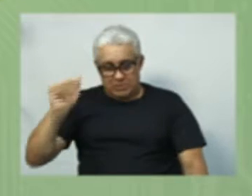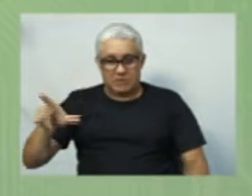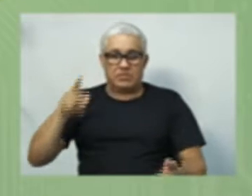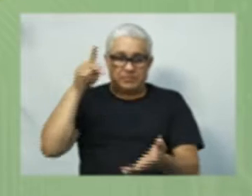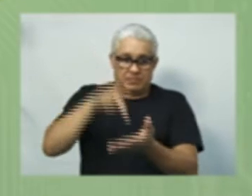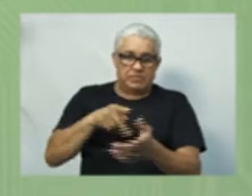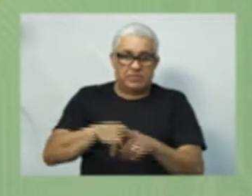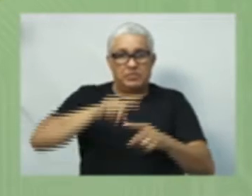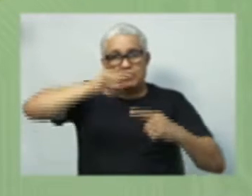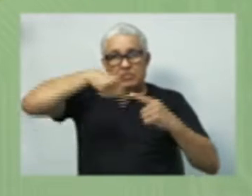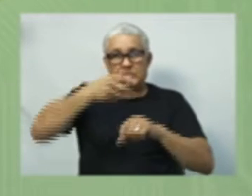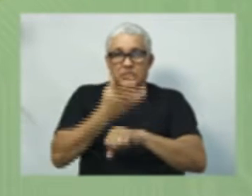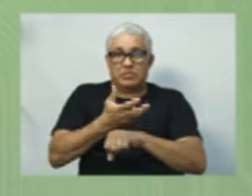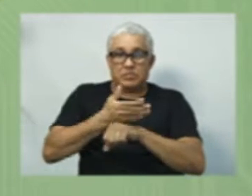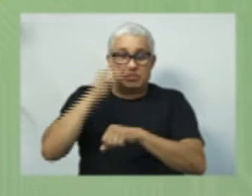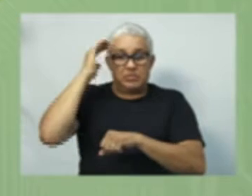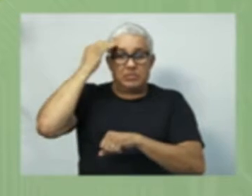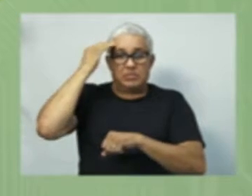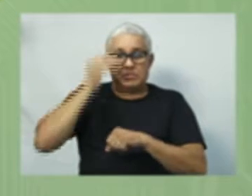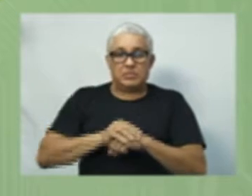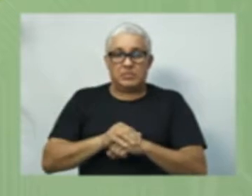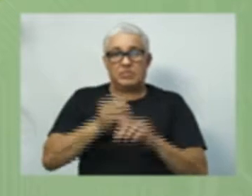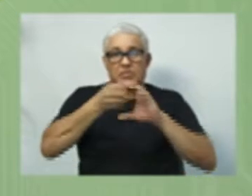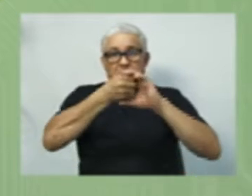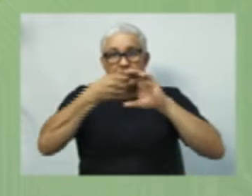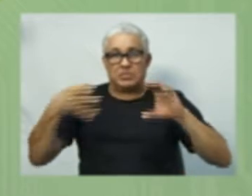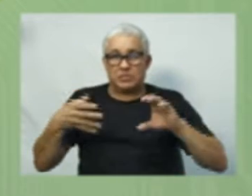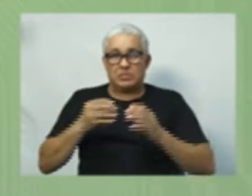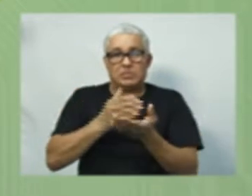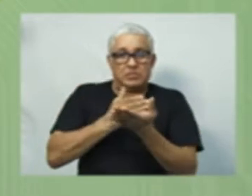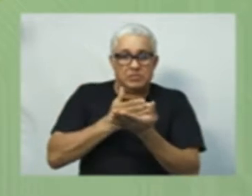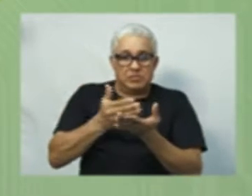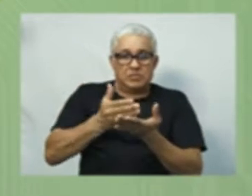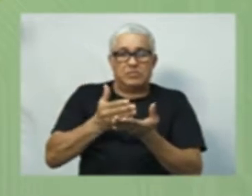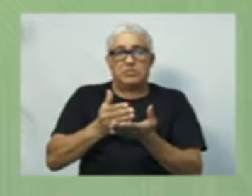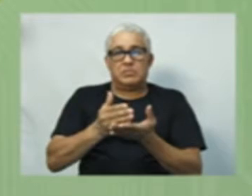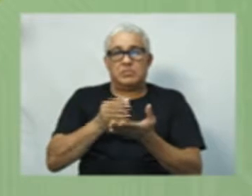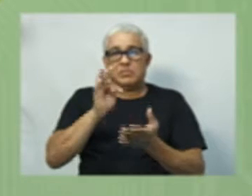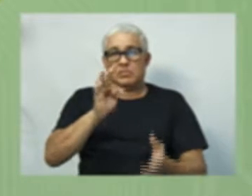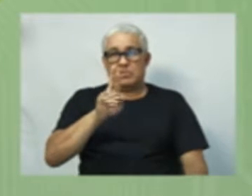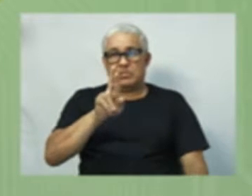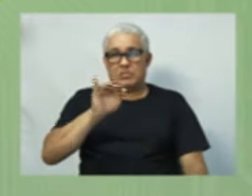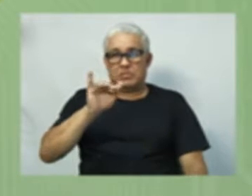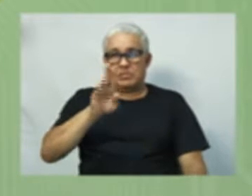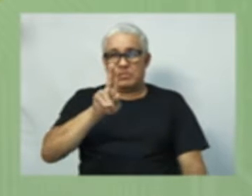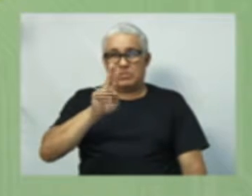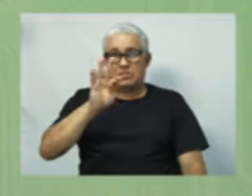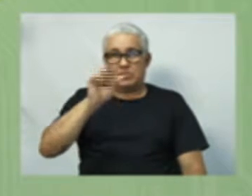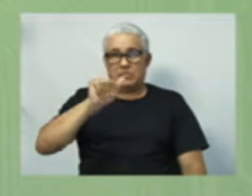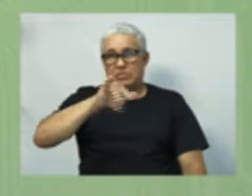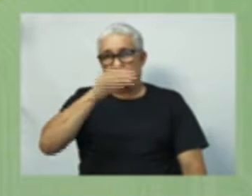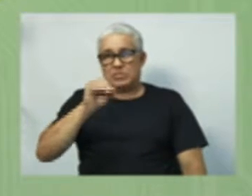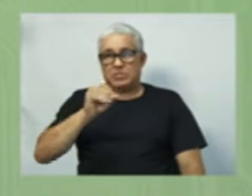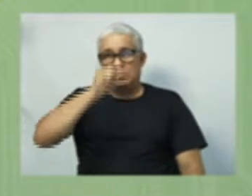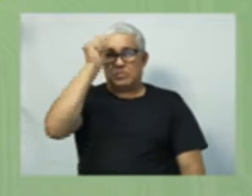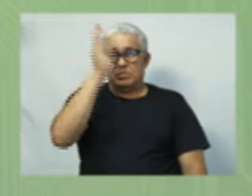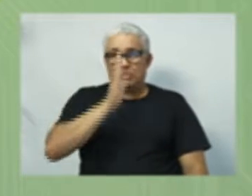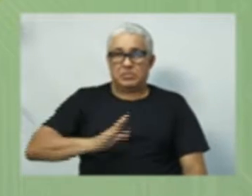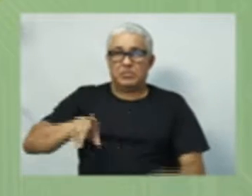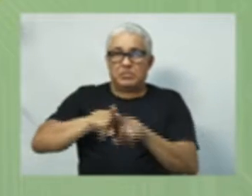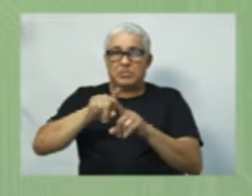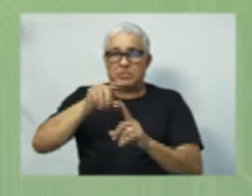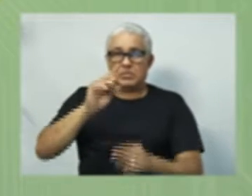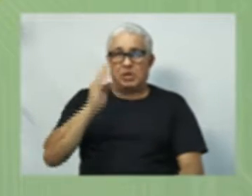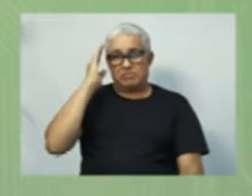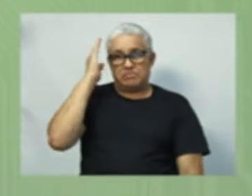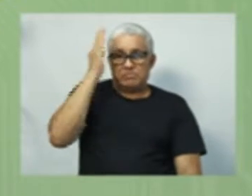é compreender os aspectos introdutórios da tributação no Brasil, bem como as